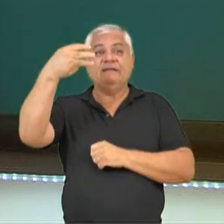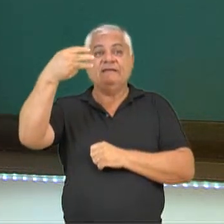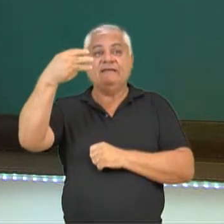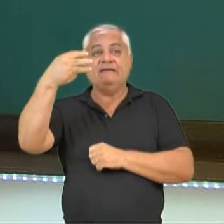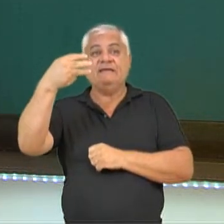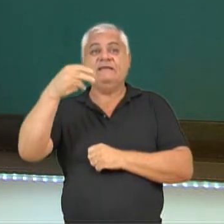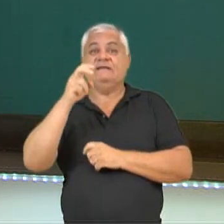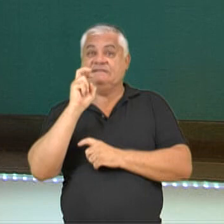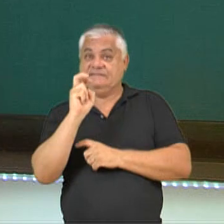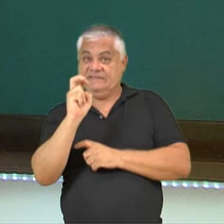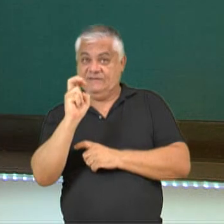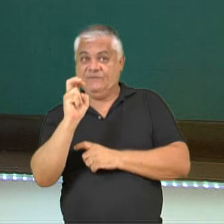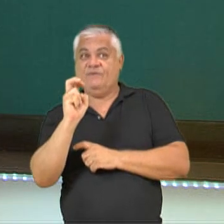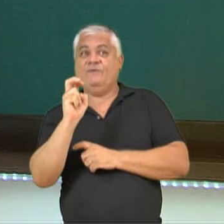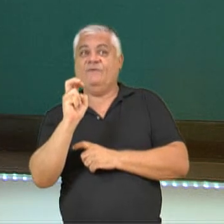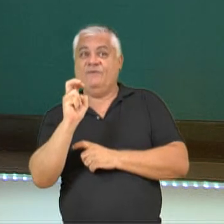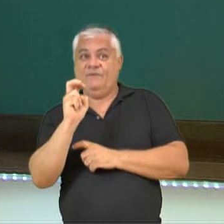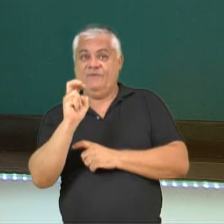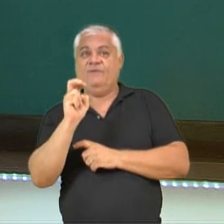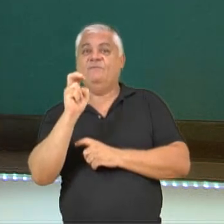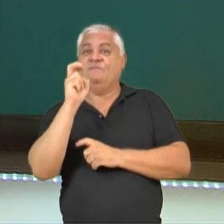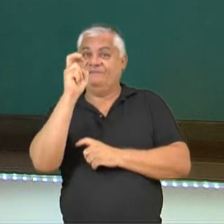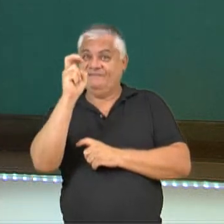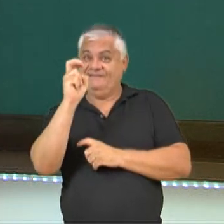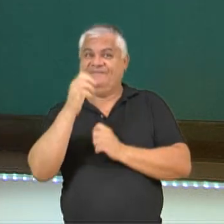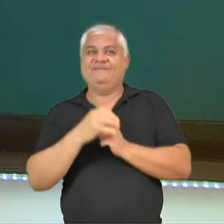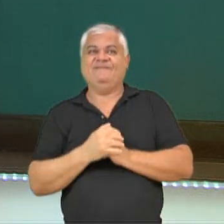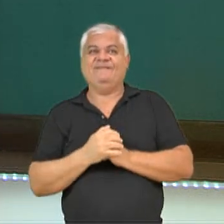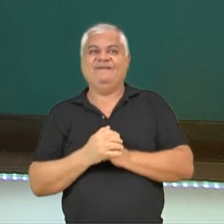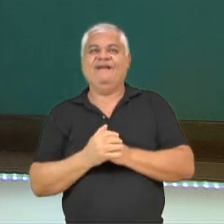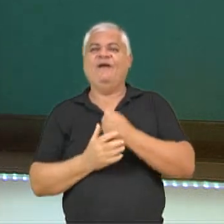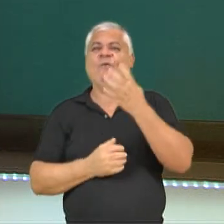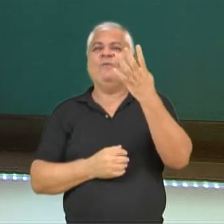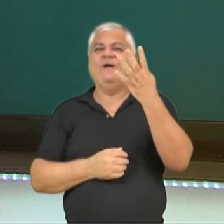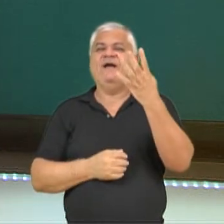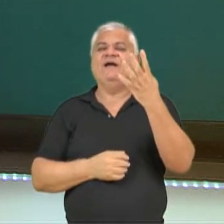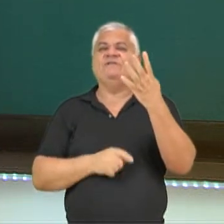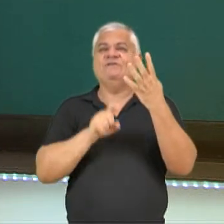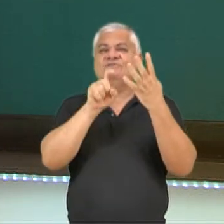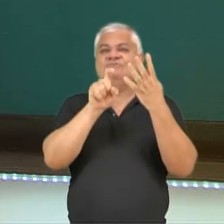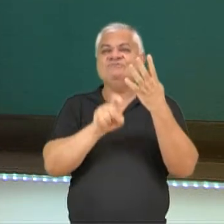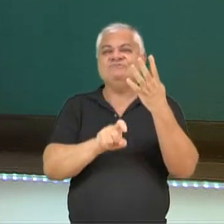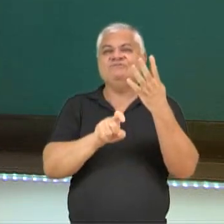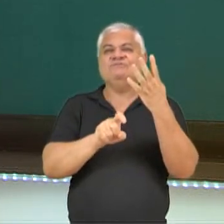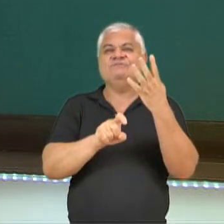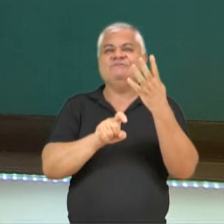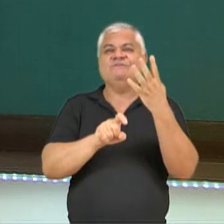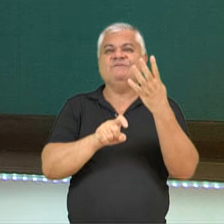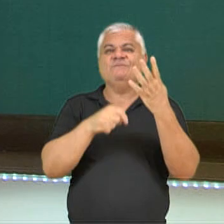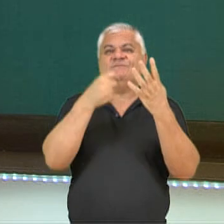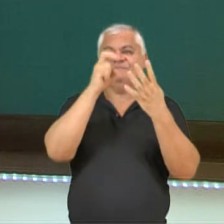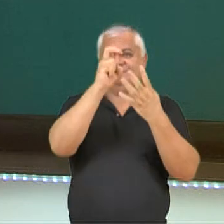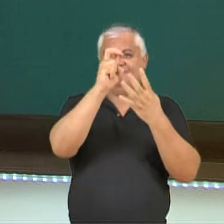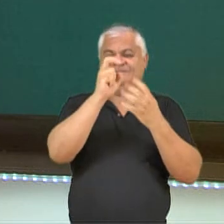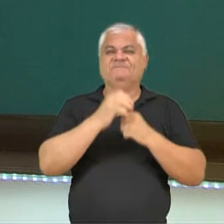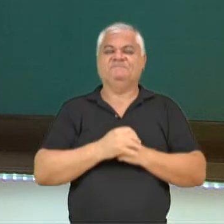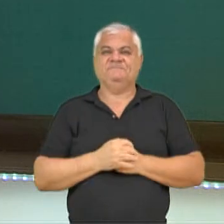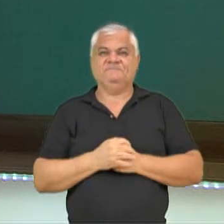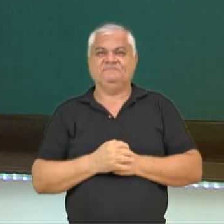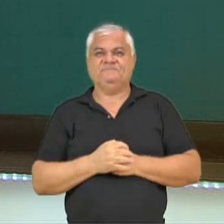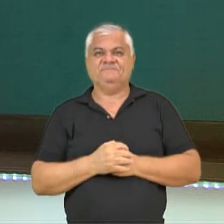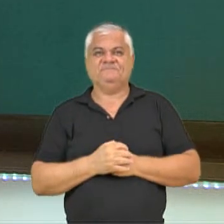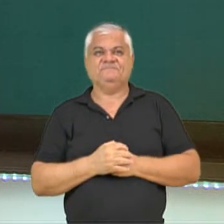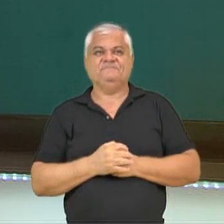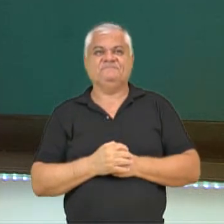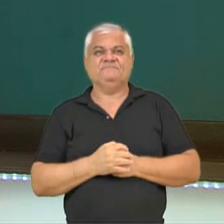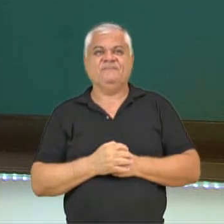é 5 por 5. E a área 4 é x por 5, ok?